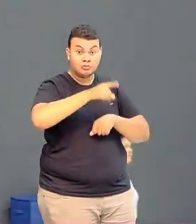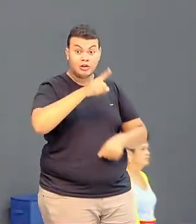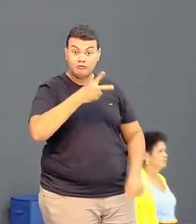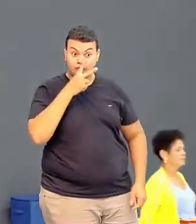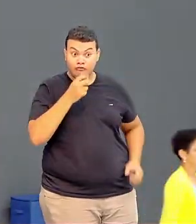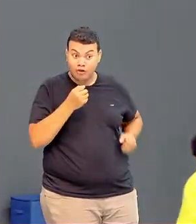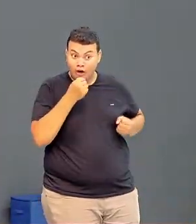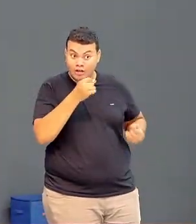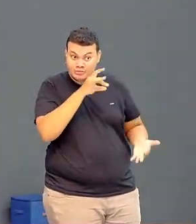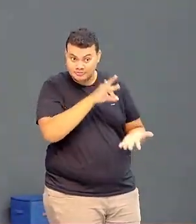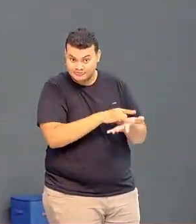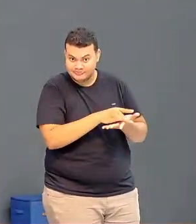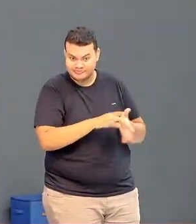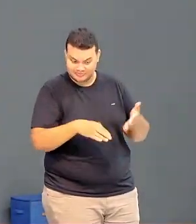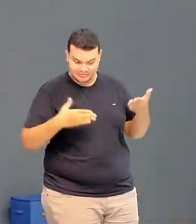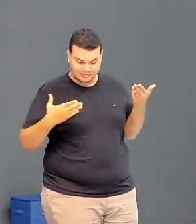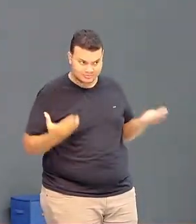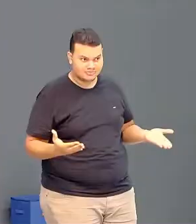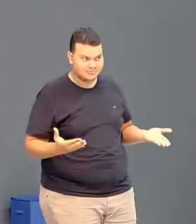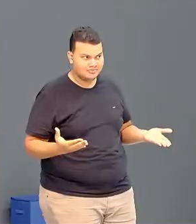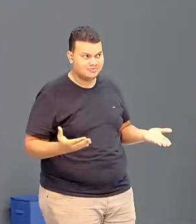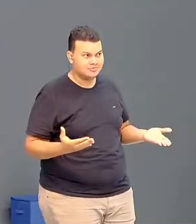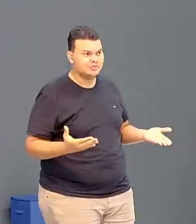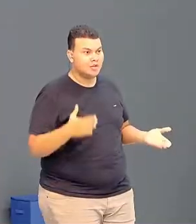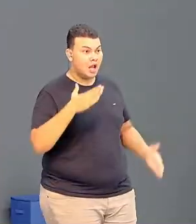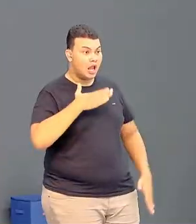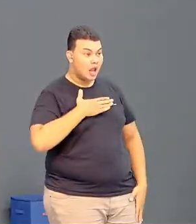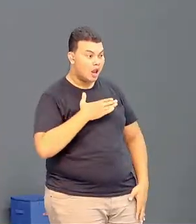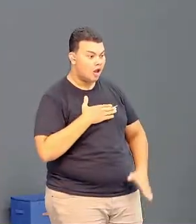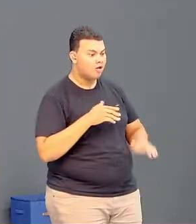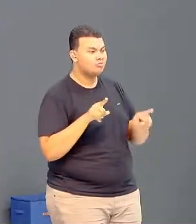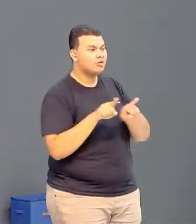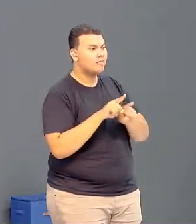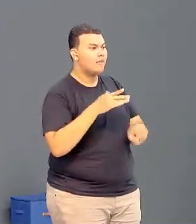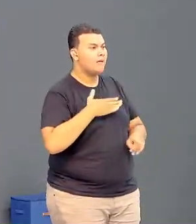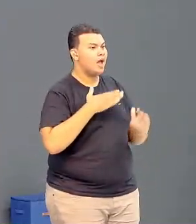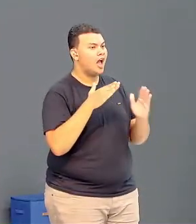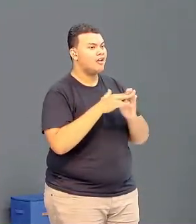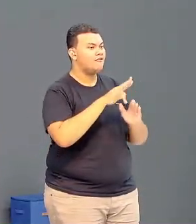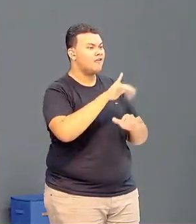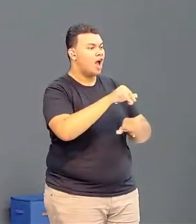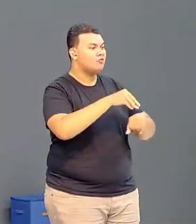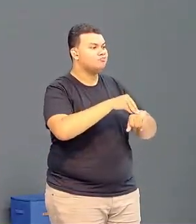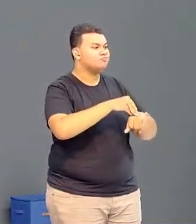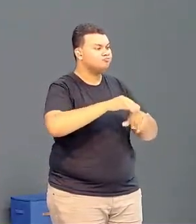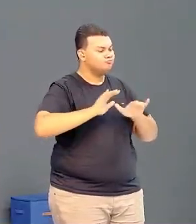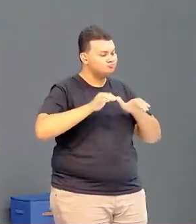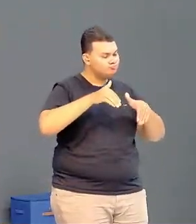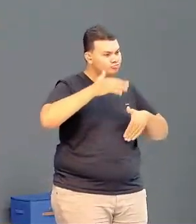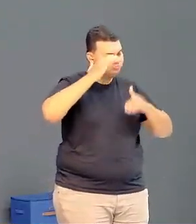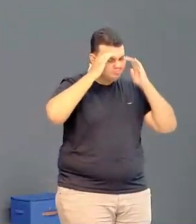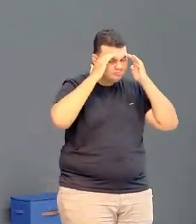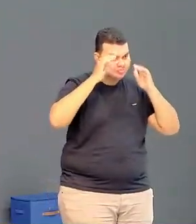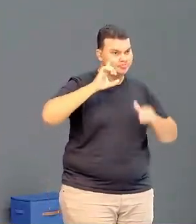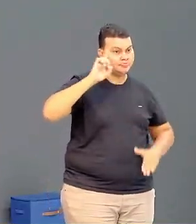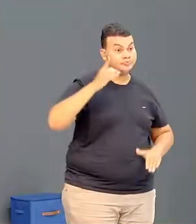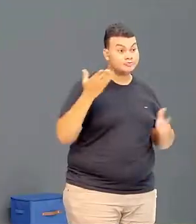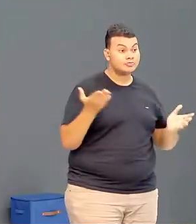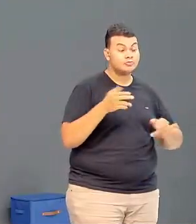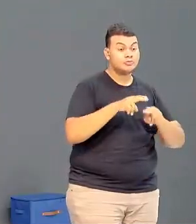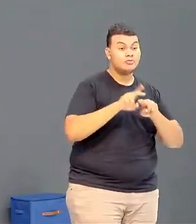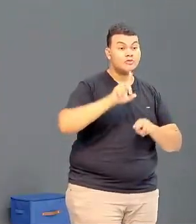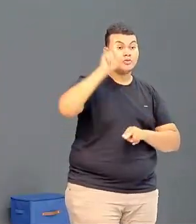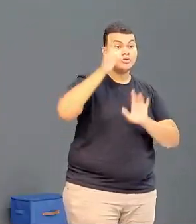forte, né? Esse é um argumento mais forte. Eu e a minha casa serviremos ao Senhor. Esse é o argumento que o Senhor quer que você estabeleça no